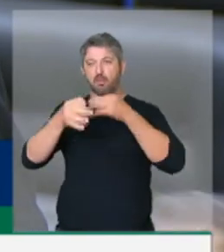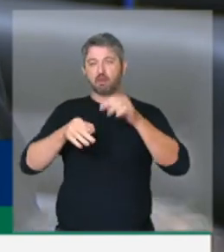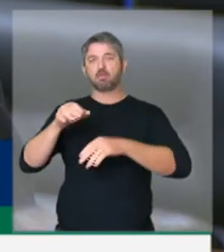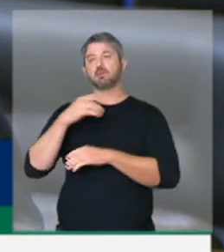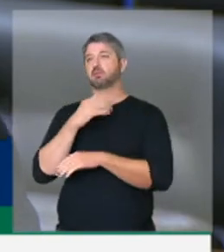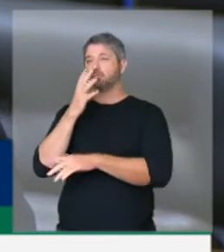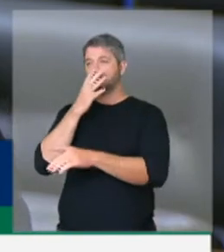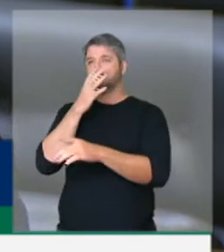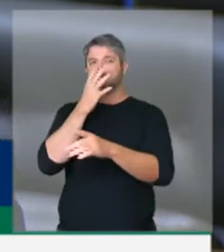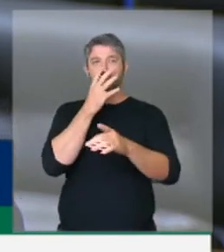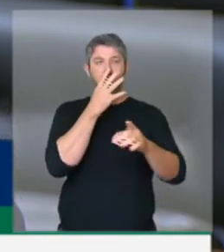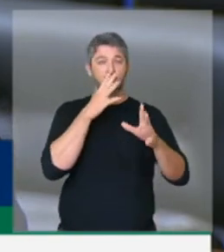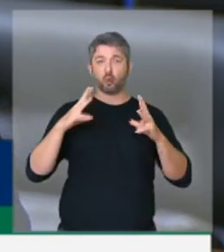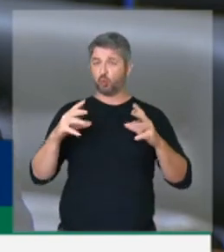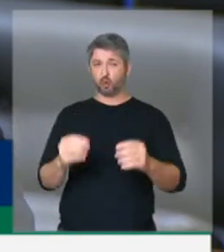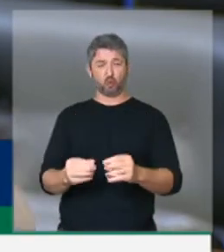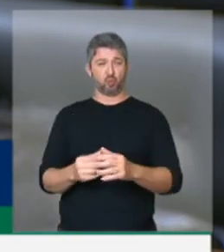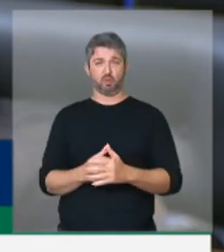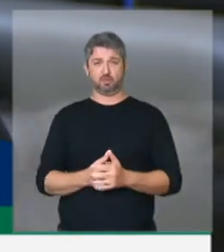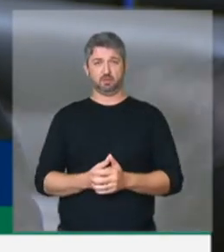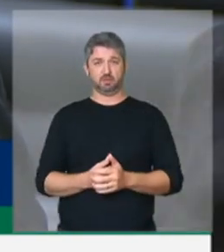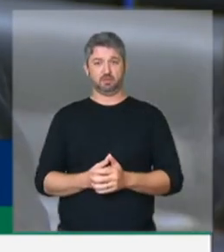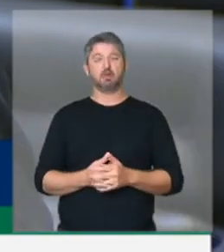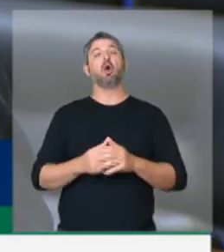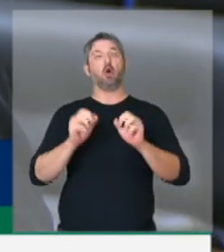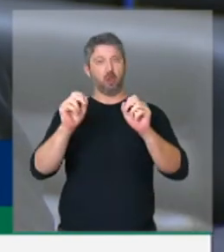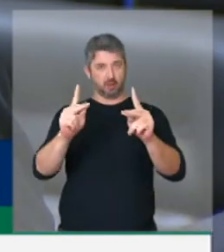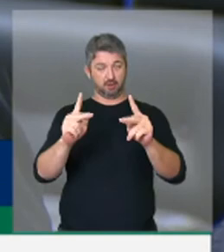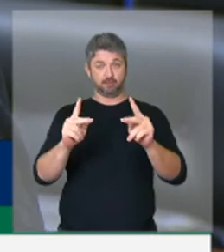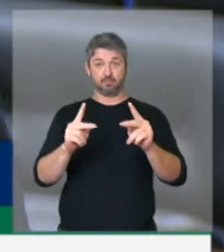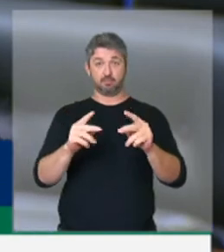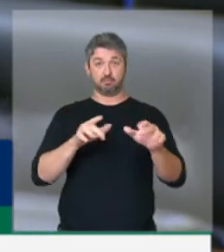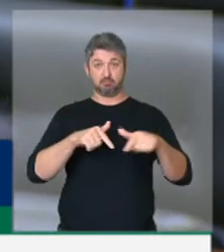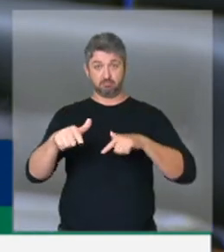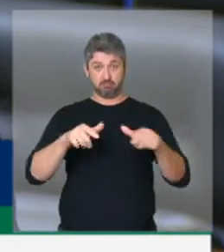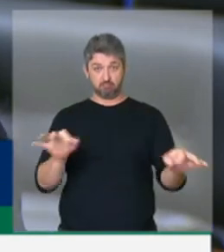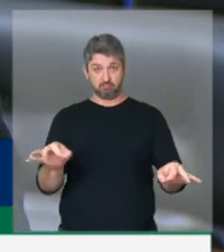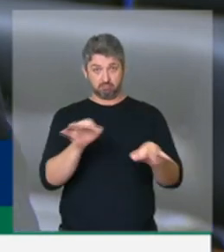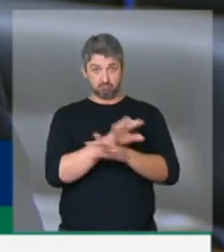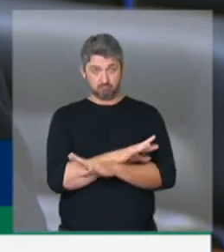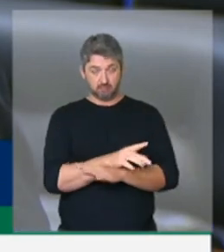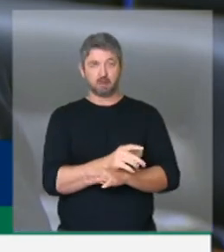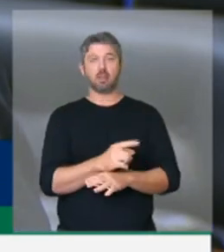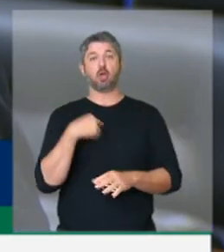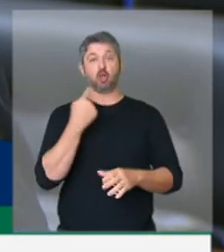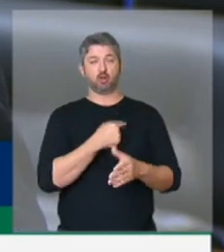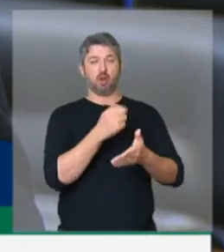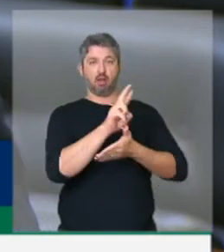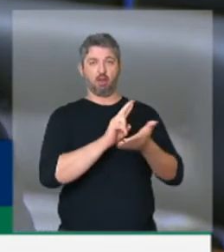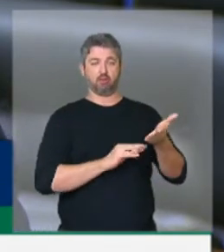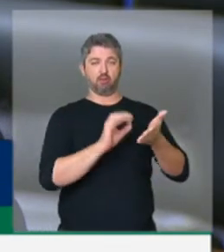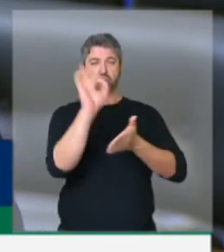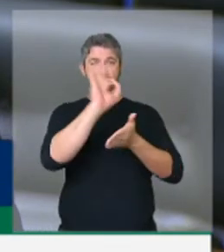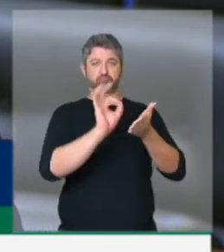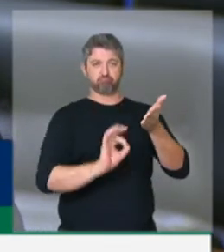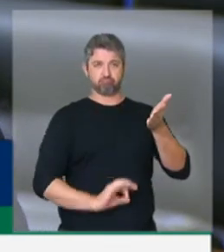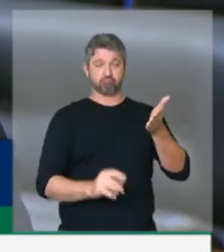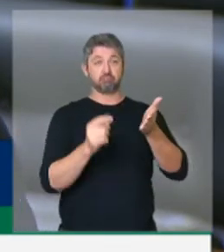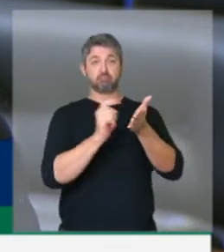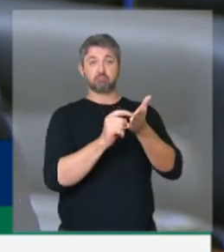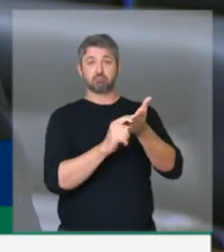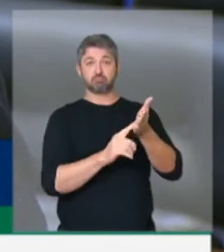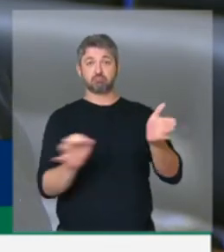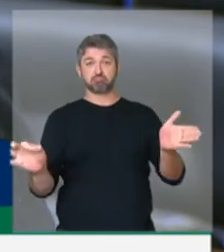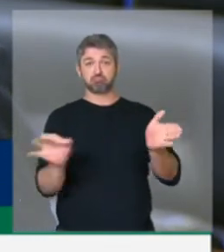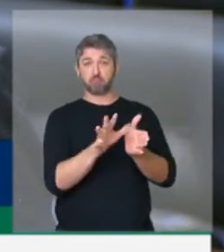plenário das comissões. Pois bem, terminado esse trabalho, elencamos o nosso relatório e esse relatório